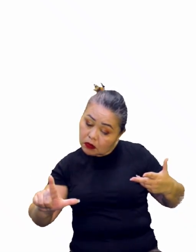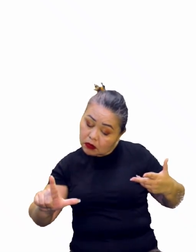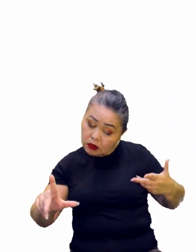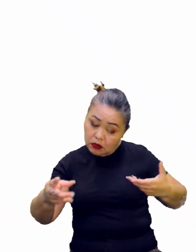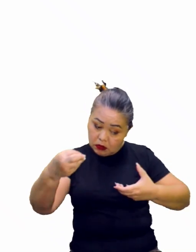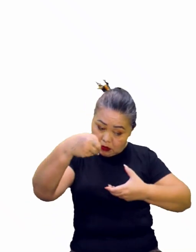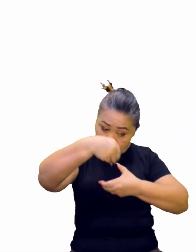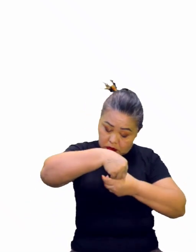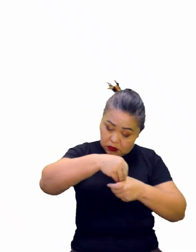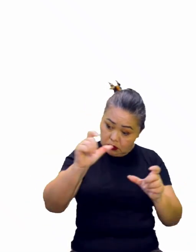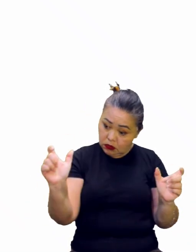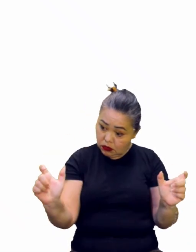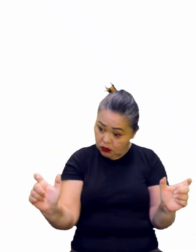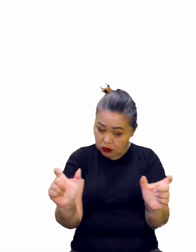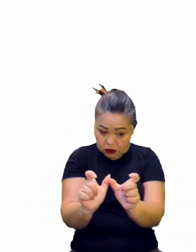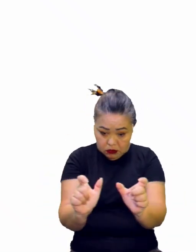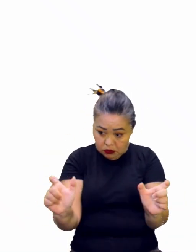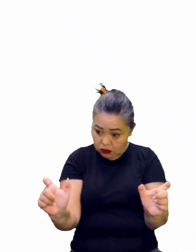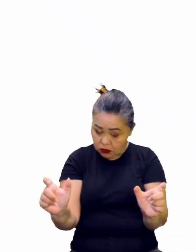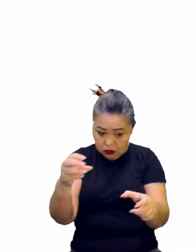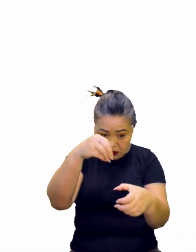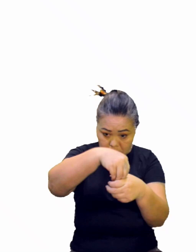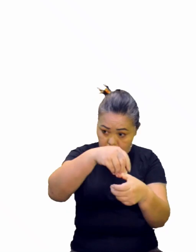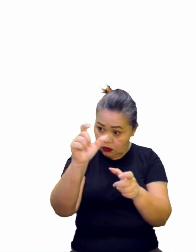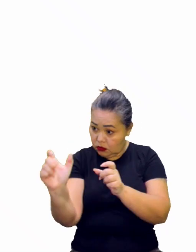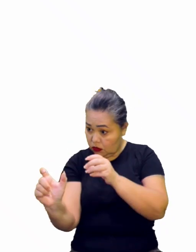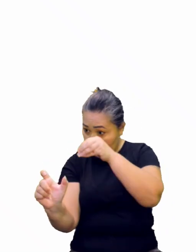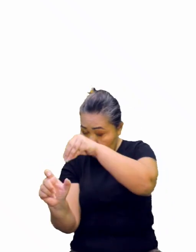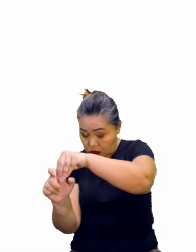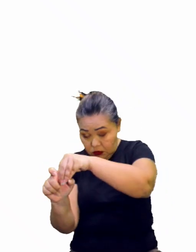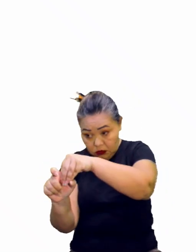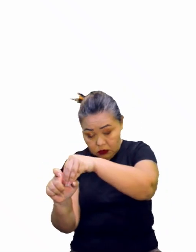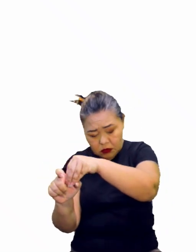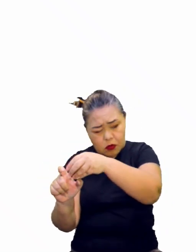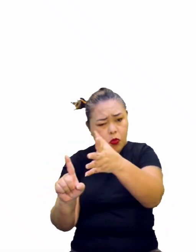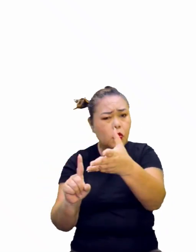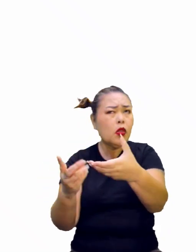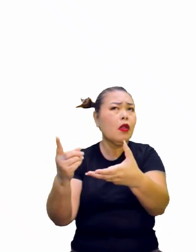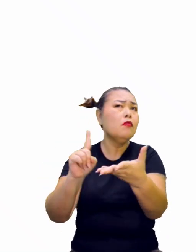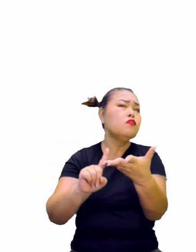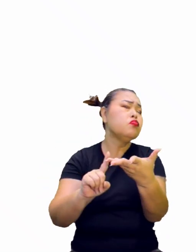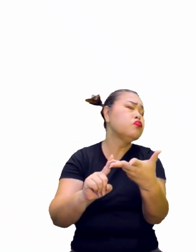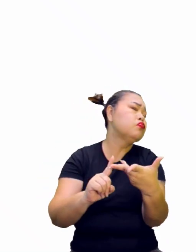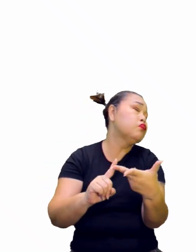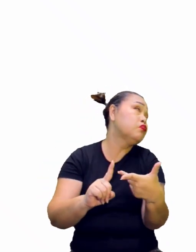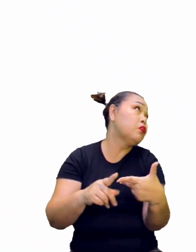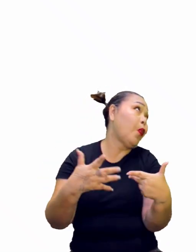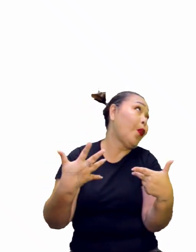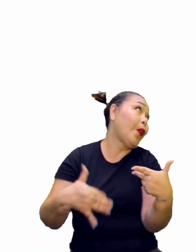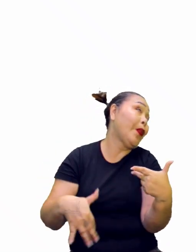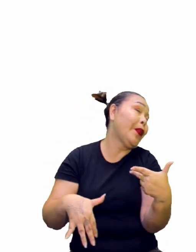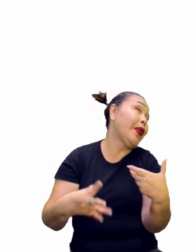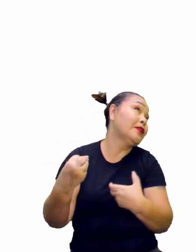animal e vegetal, tem embutida nela várias coisas. O quê?